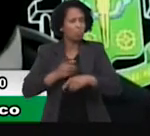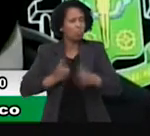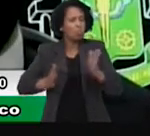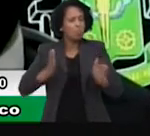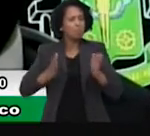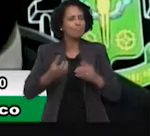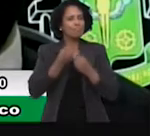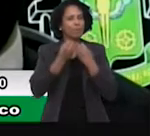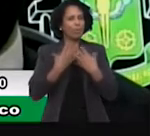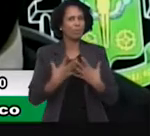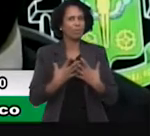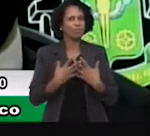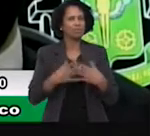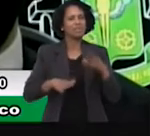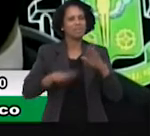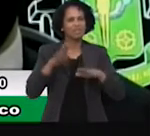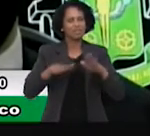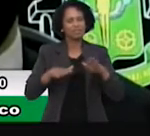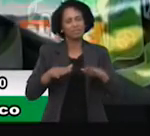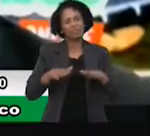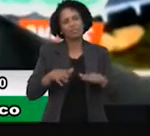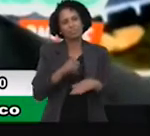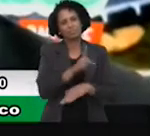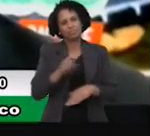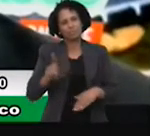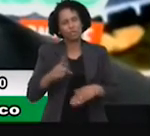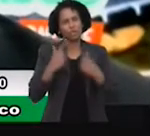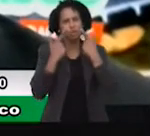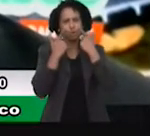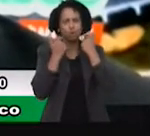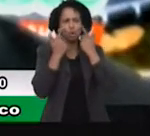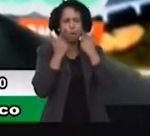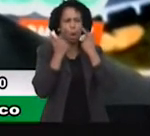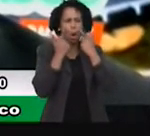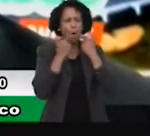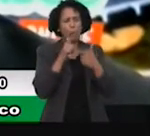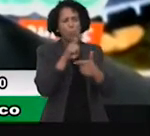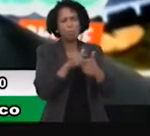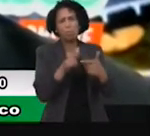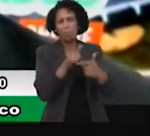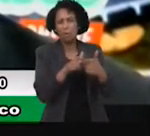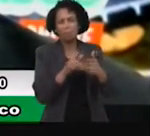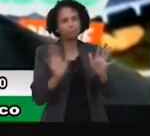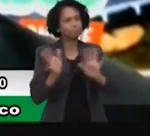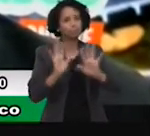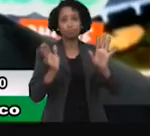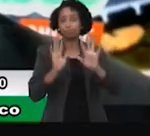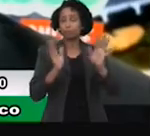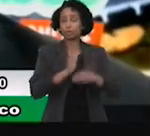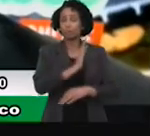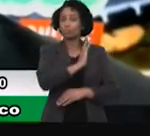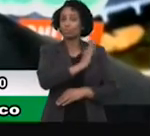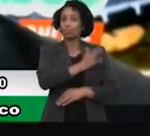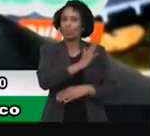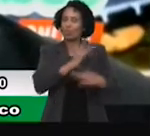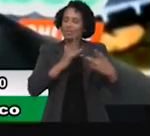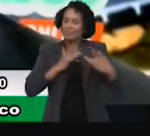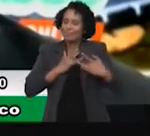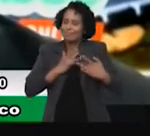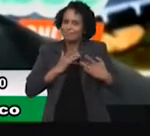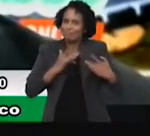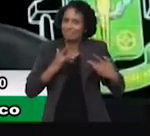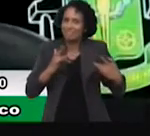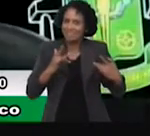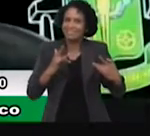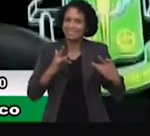o senhor, muitas vezes até chorando, não por problemas, mas por ter um coração bom, uma pessoa que é solidária, sensível